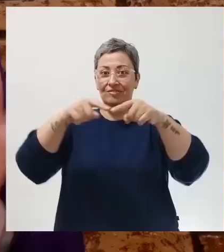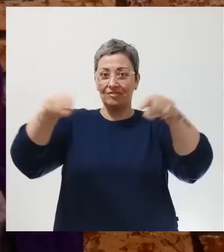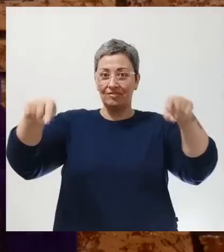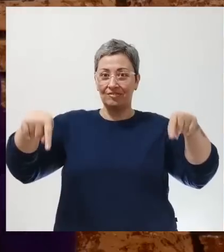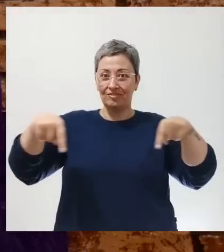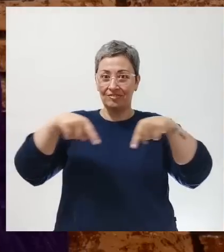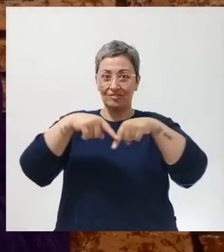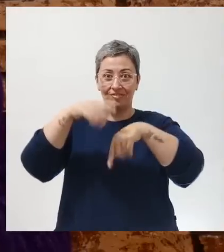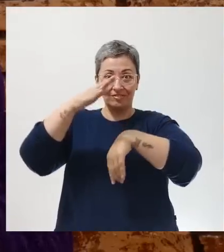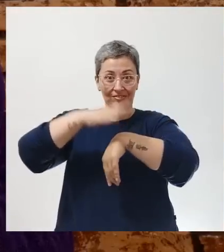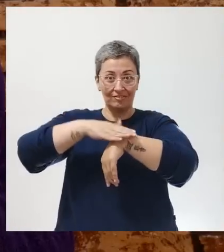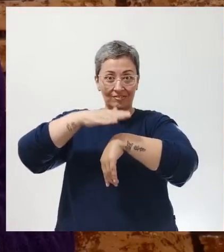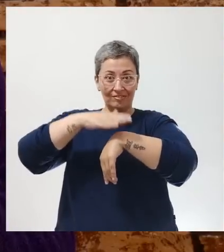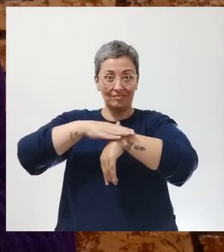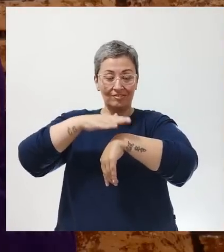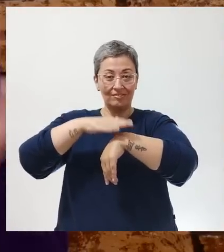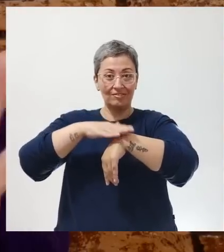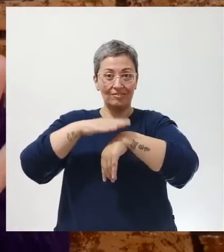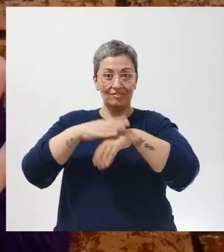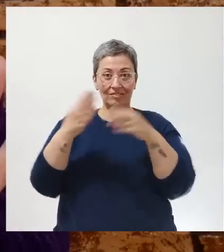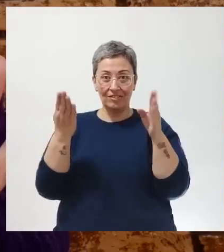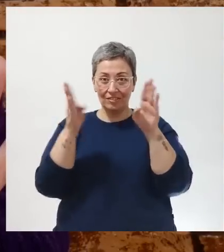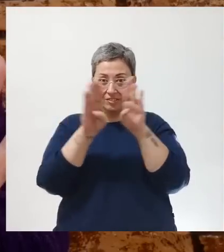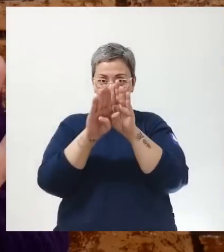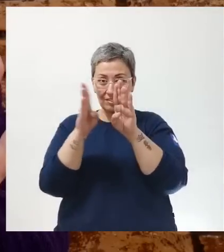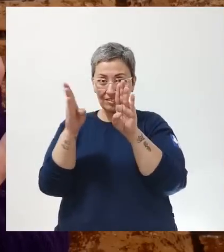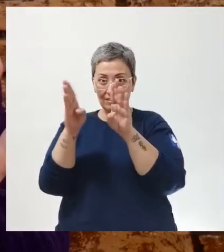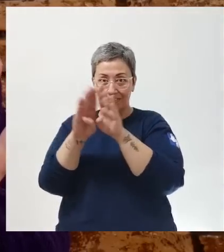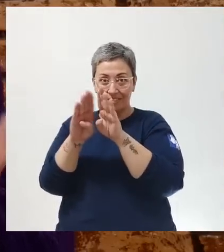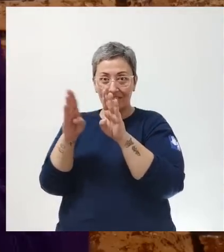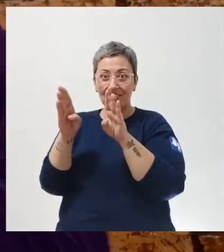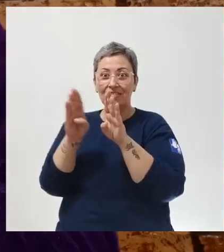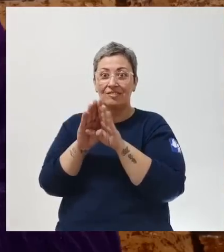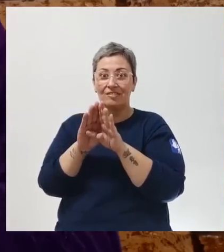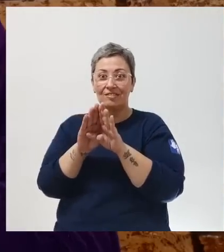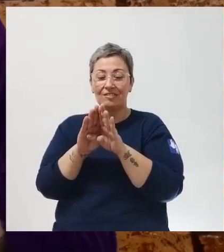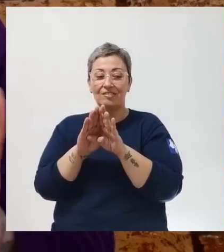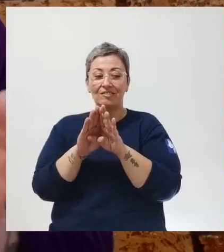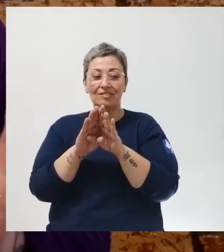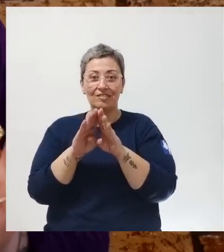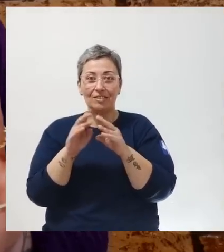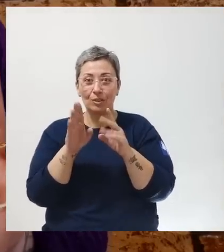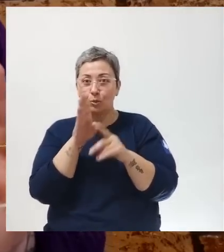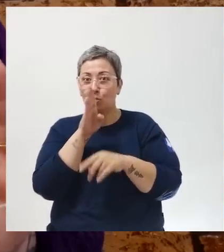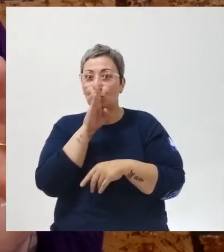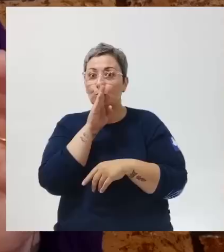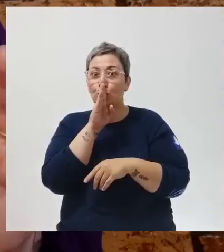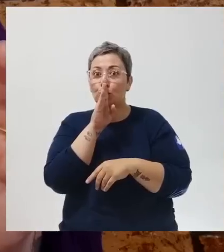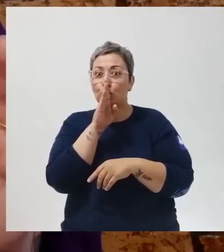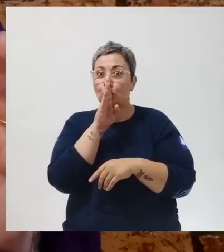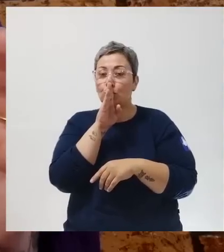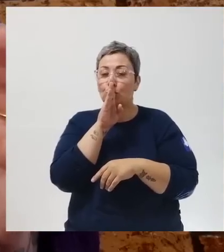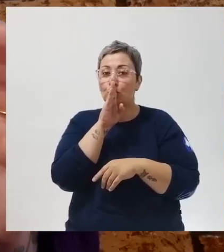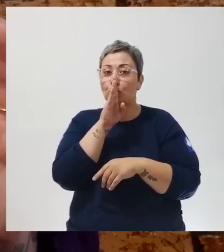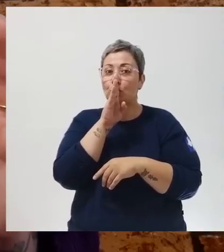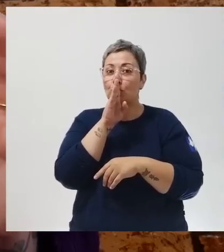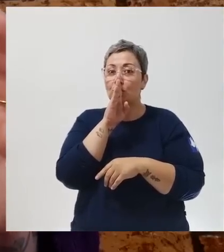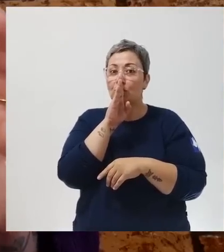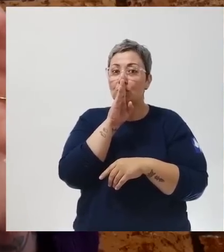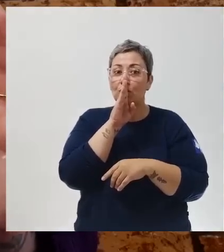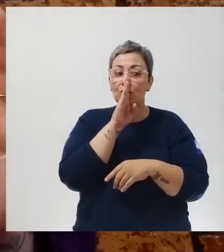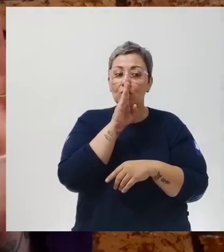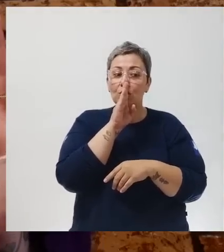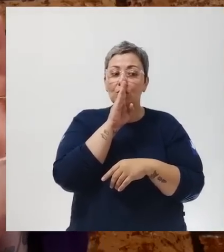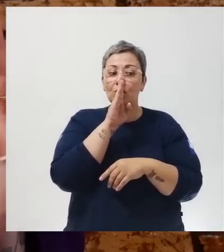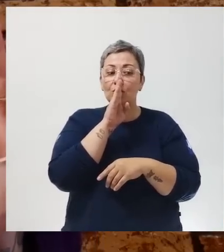do tempo. Portas fechadas. E o silêncio.